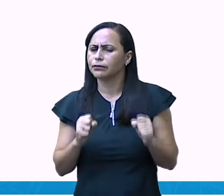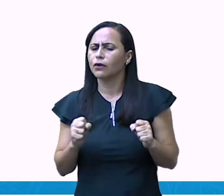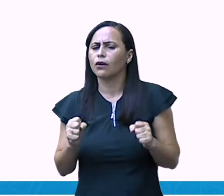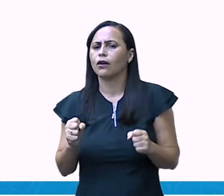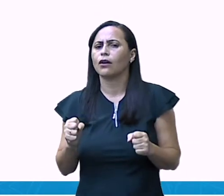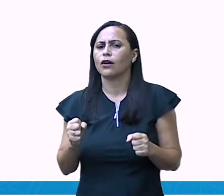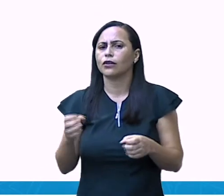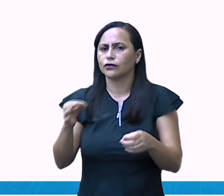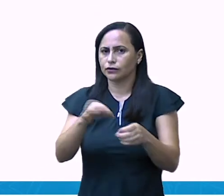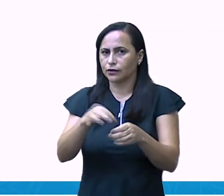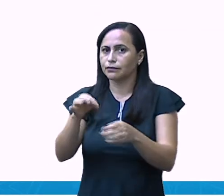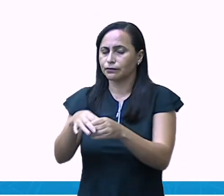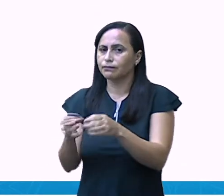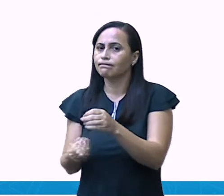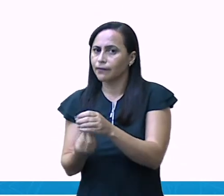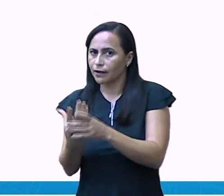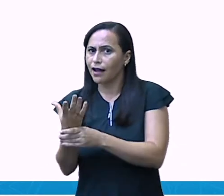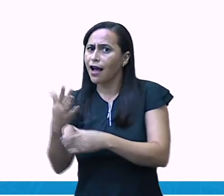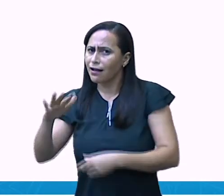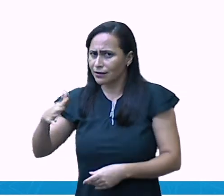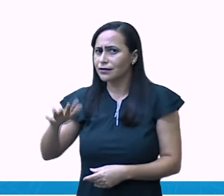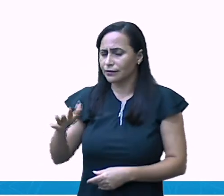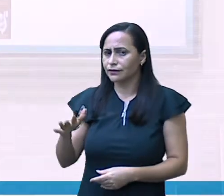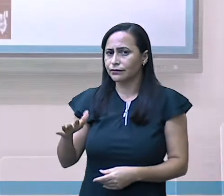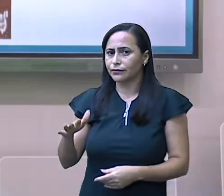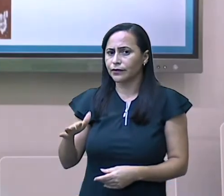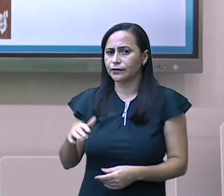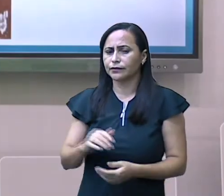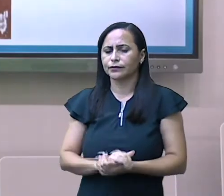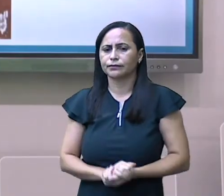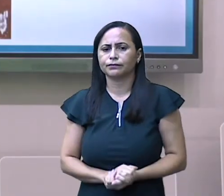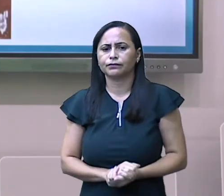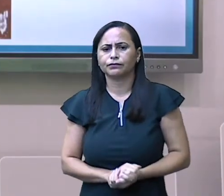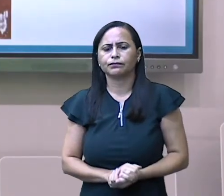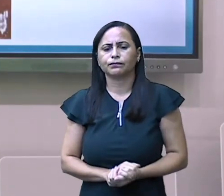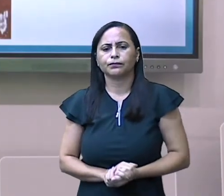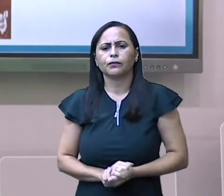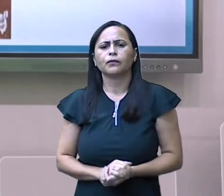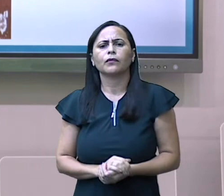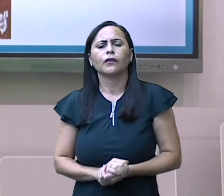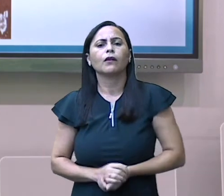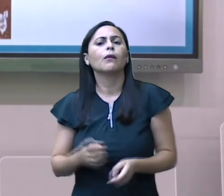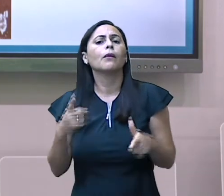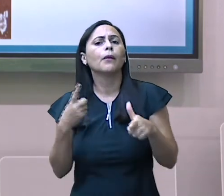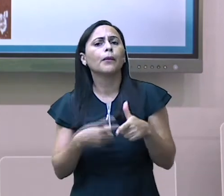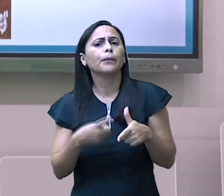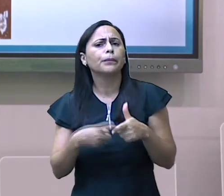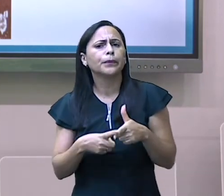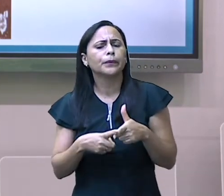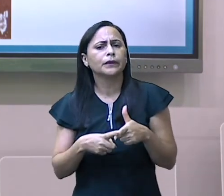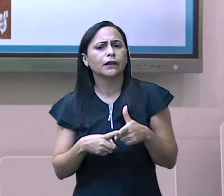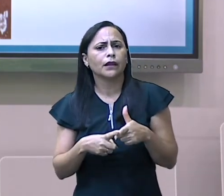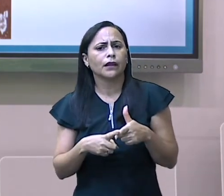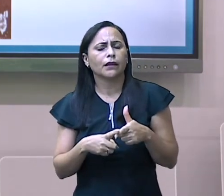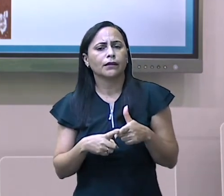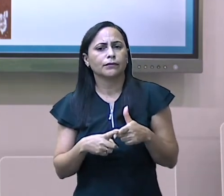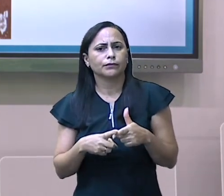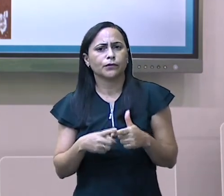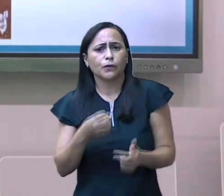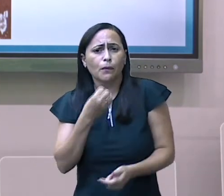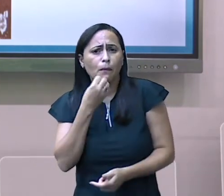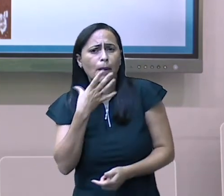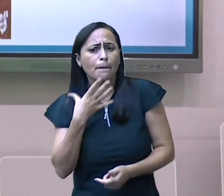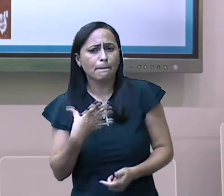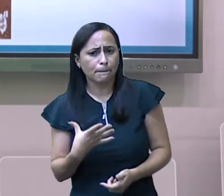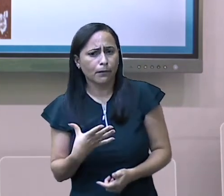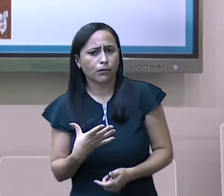possibilidade de nascer a plantinha. Por que que ele não é muito ideal? Porque a